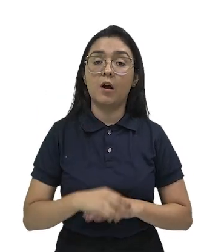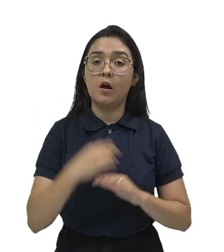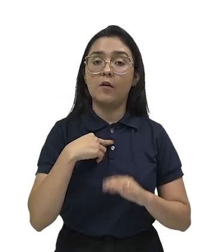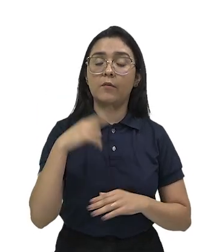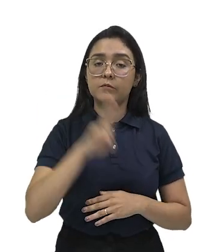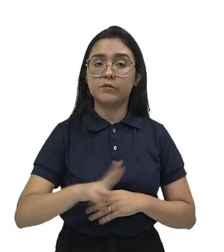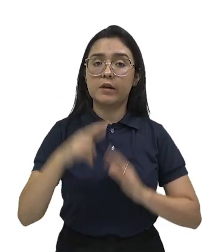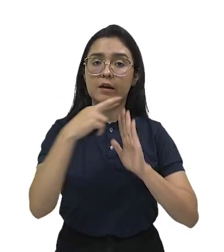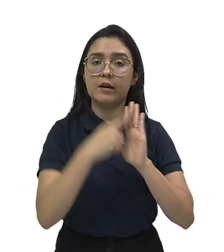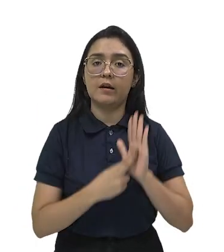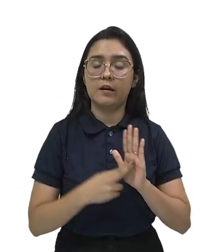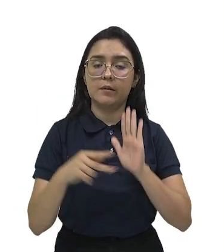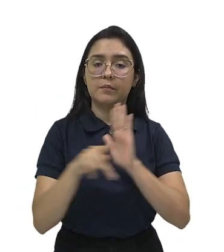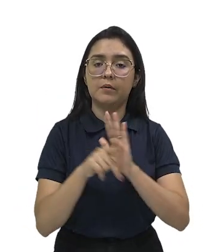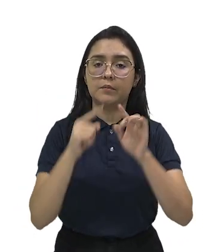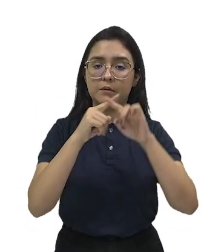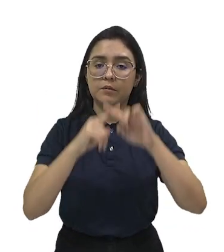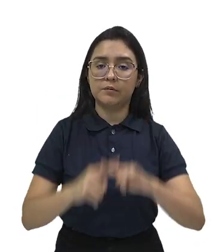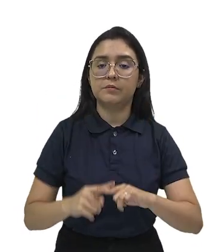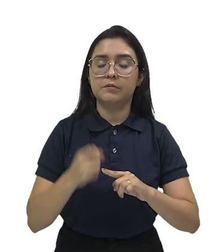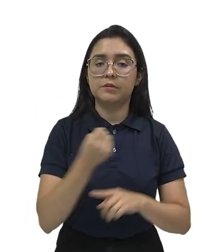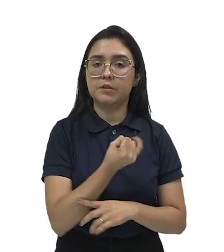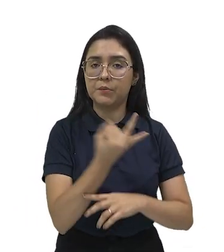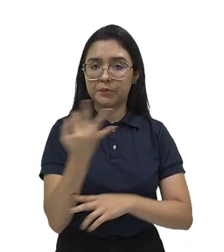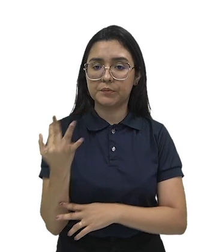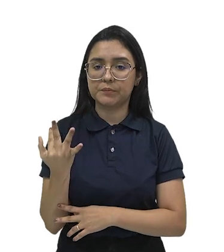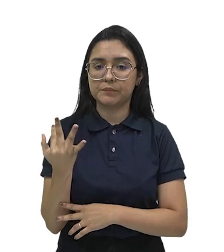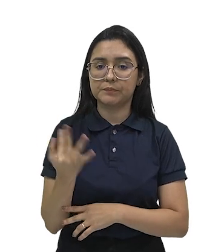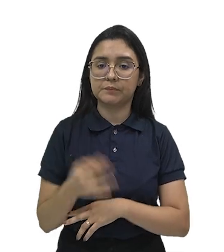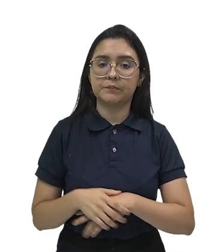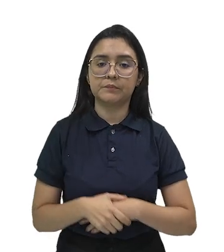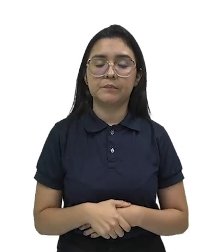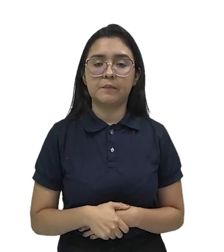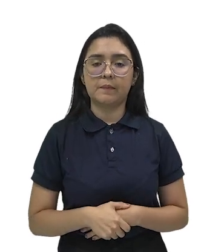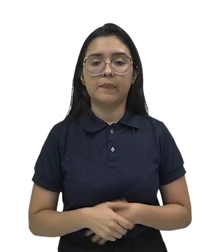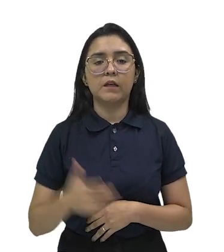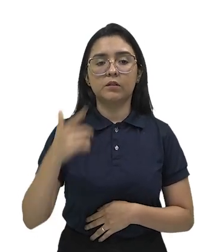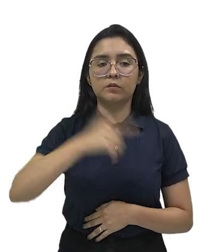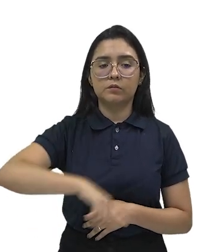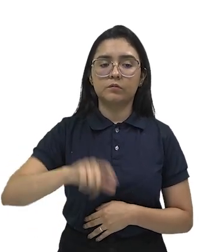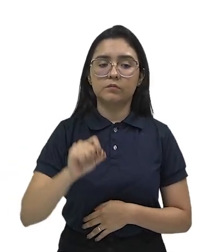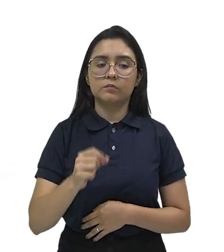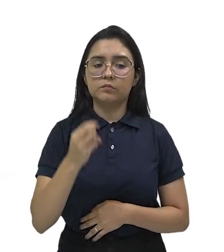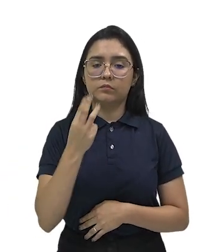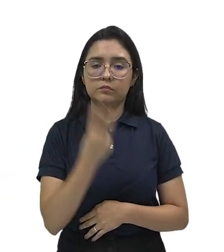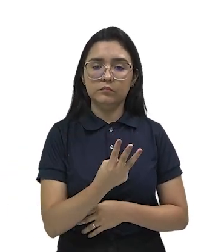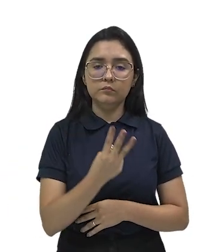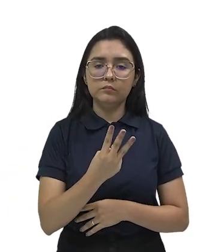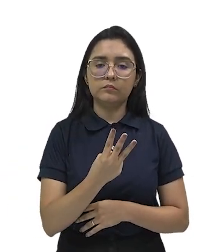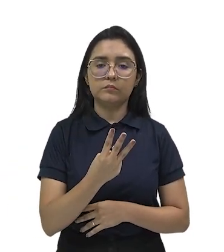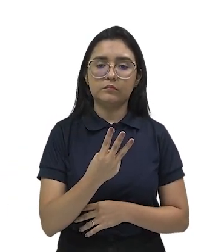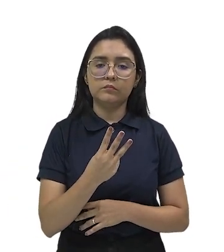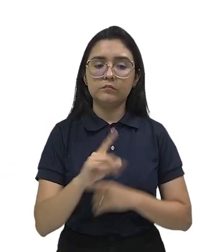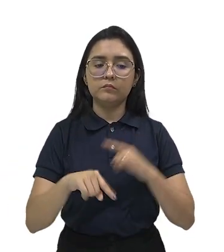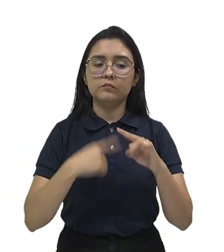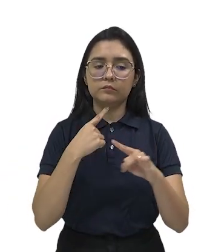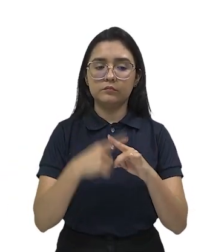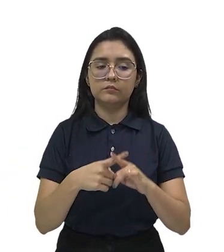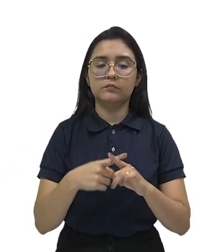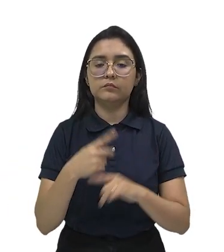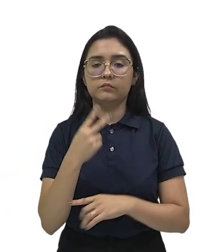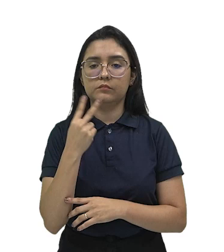Vamos utilizar o princípio multiplicativo. Lá vai, ó. 3